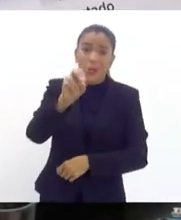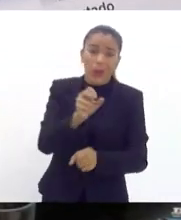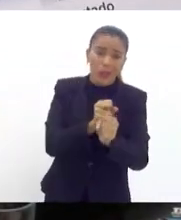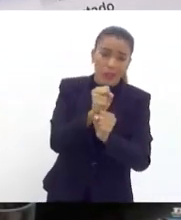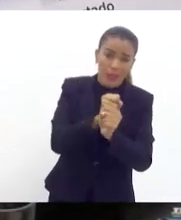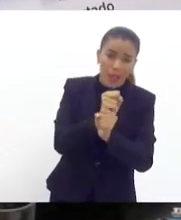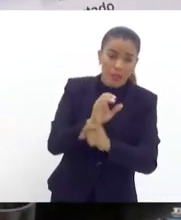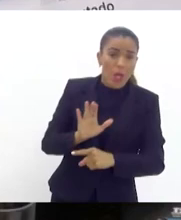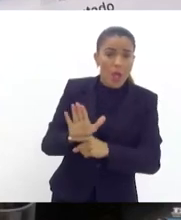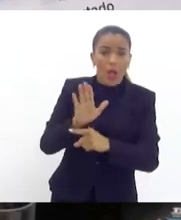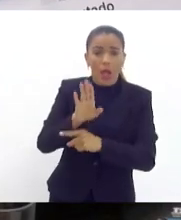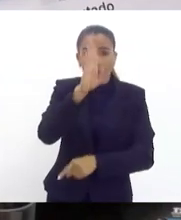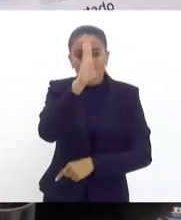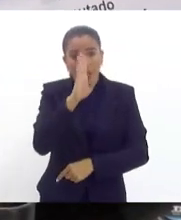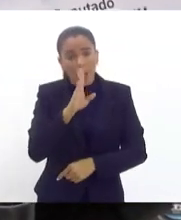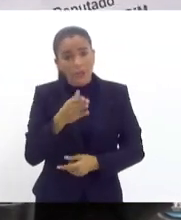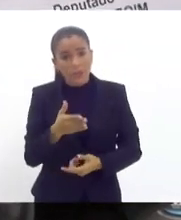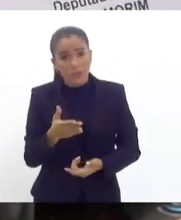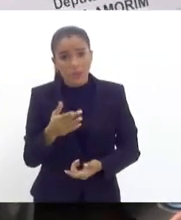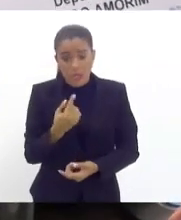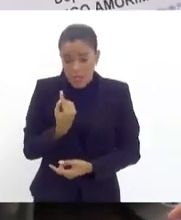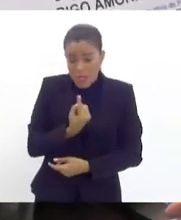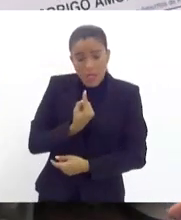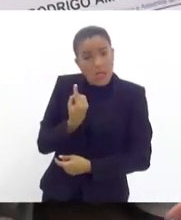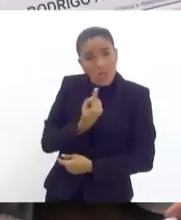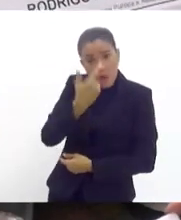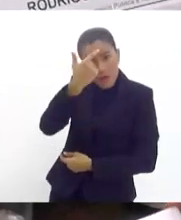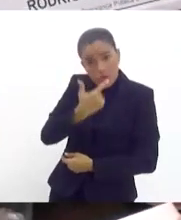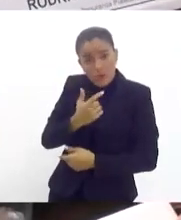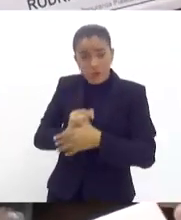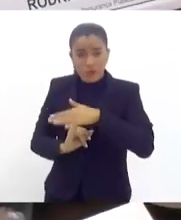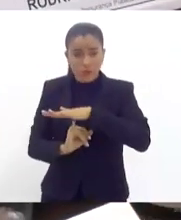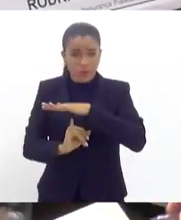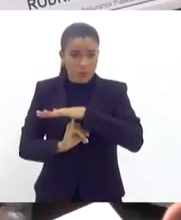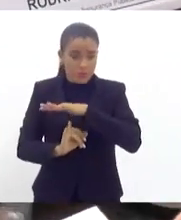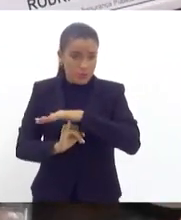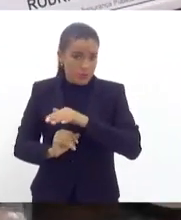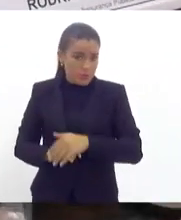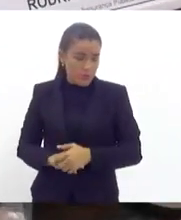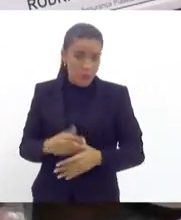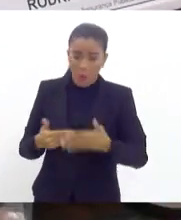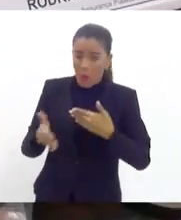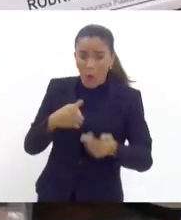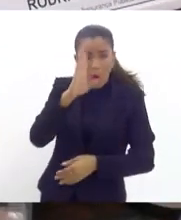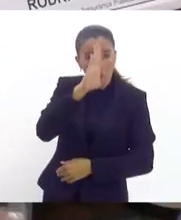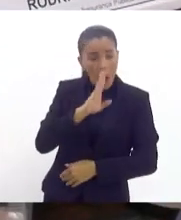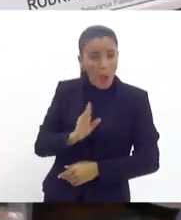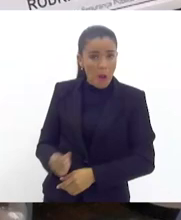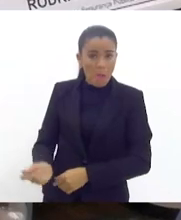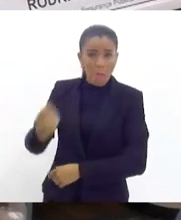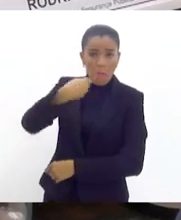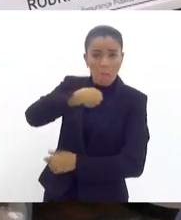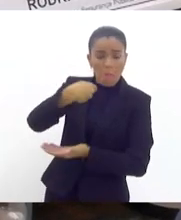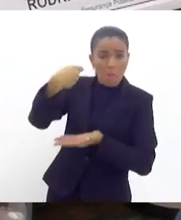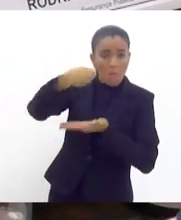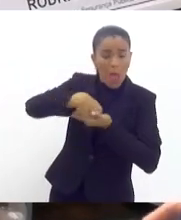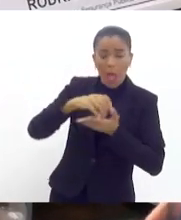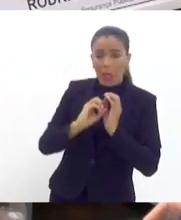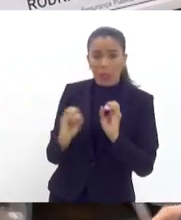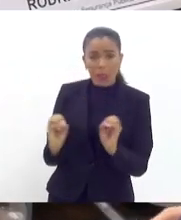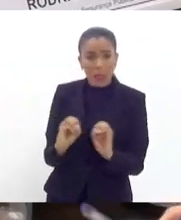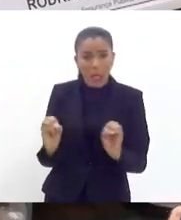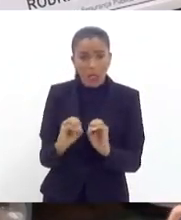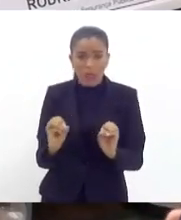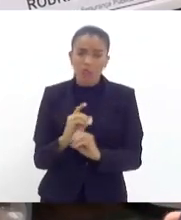de graça tô eu sou a destruição faço qualquer coisa de graça não recebo um centavo já trabalhei para